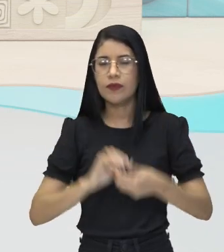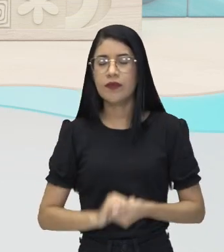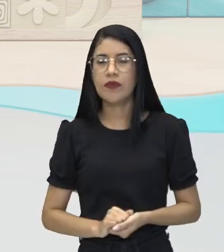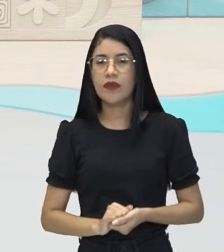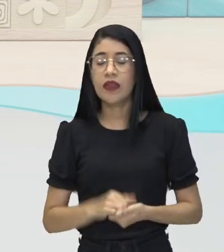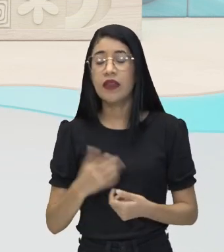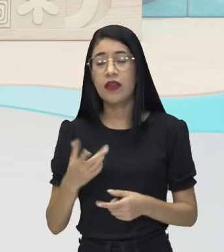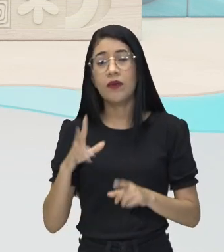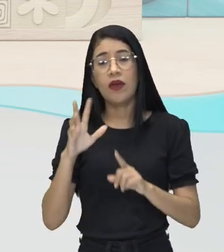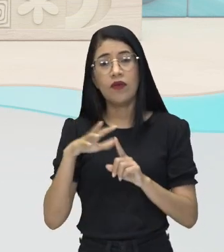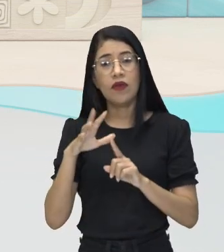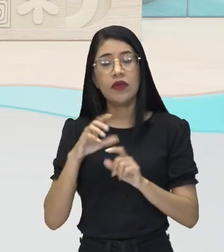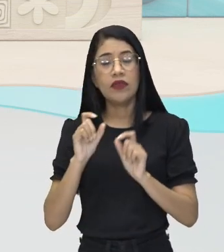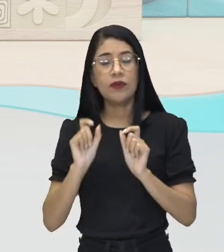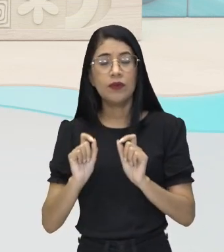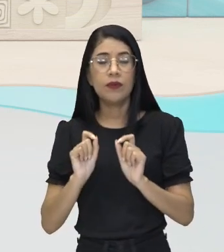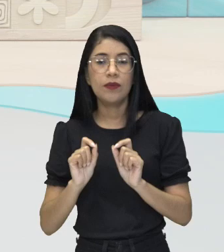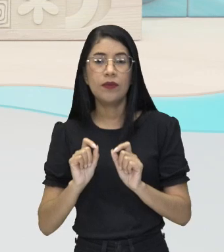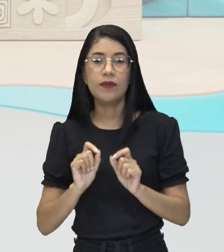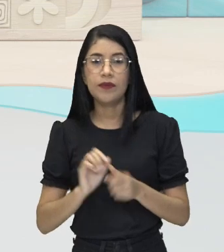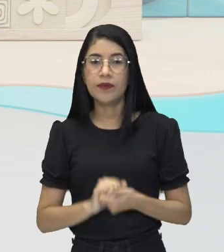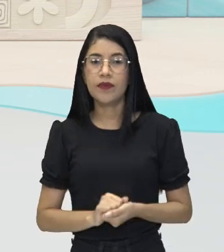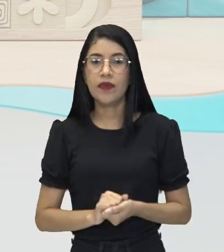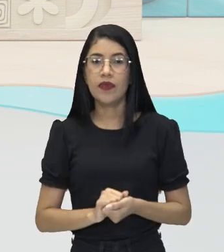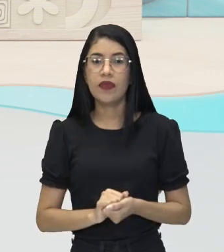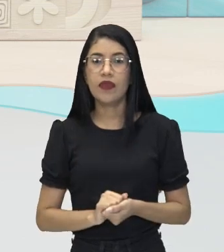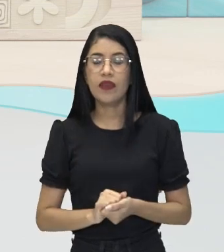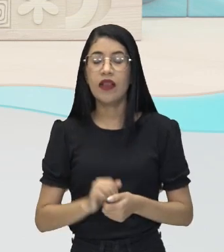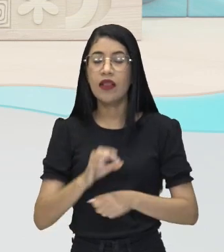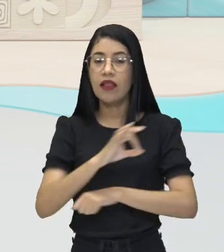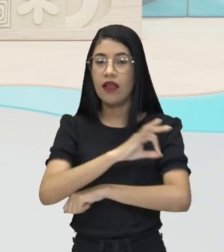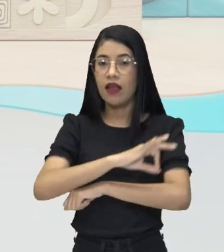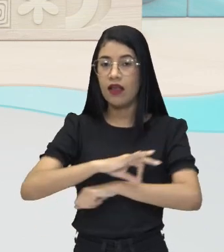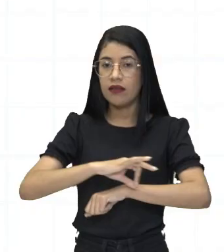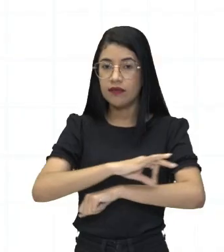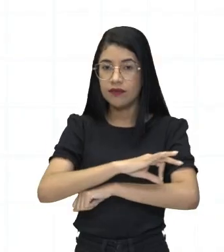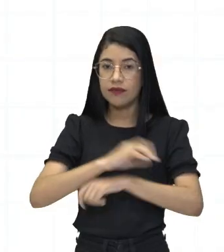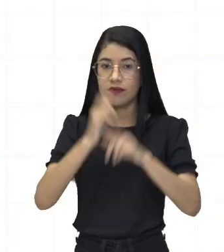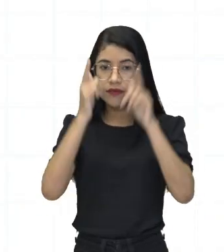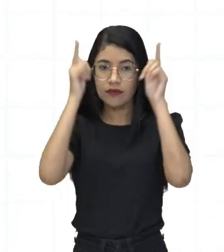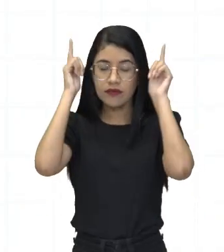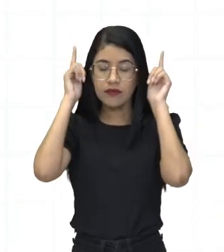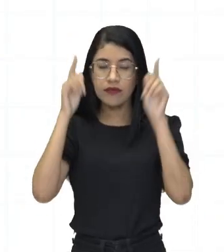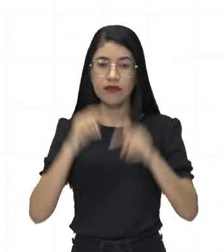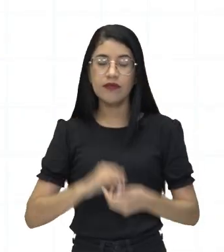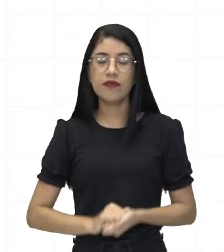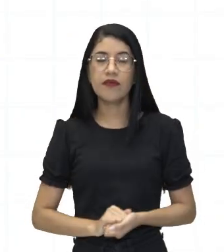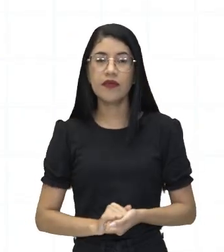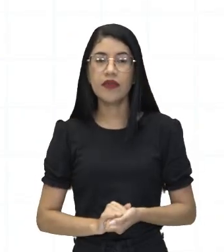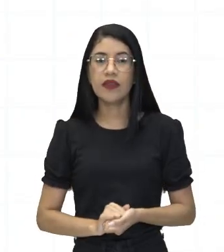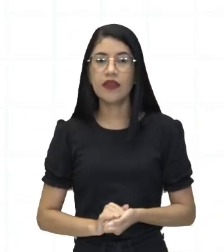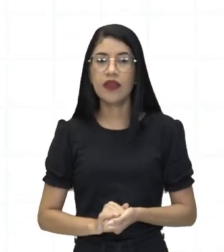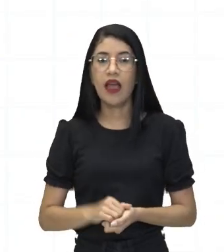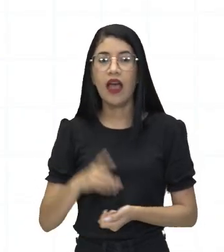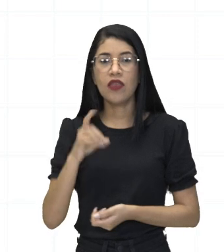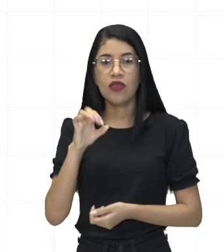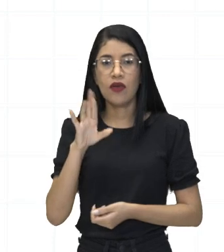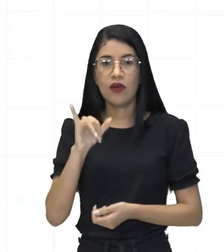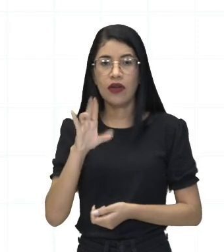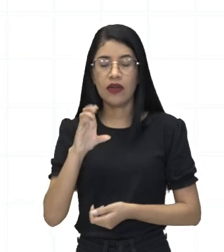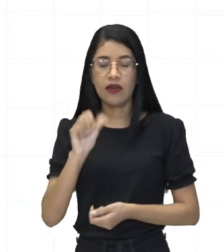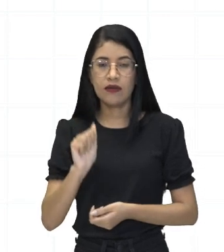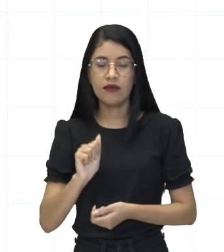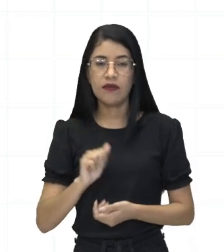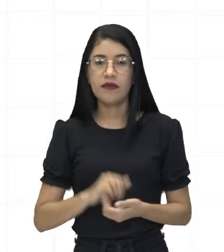uma influência, sim, uma influência da arquitetura grega. Aí nós vamos iniciar falando da ordem dórica. A